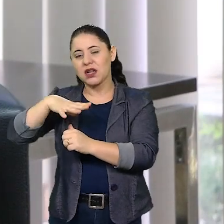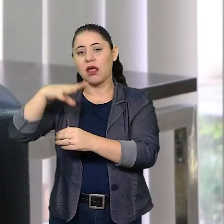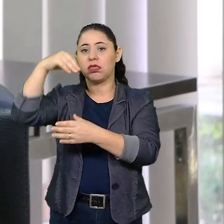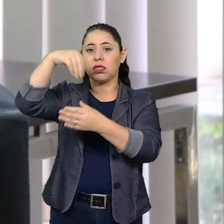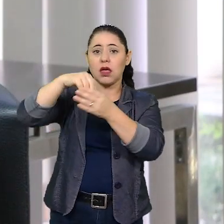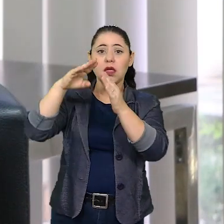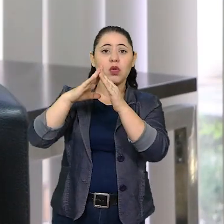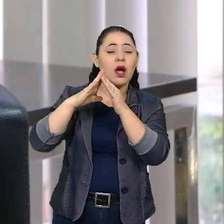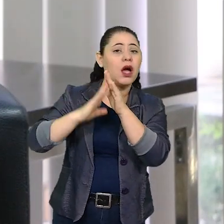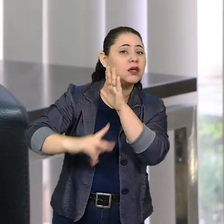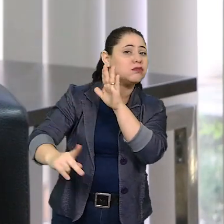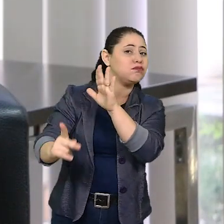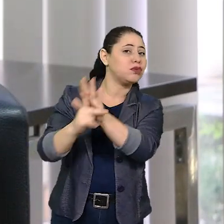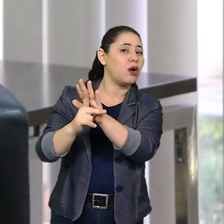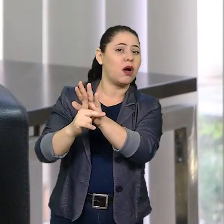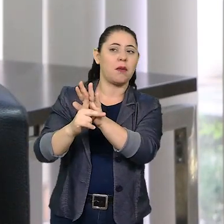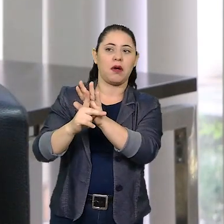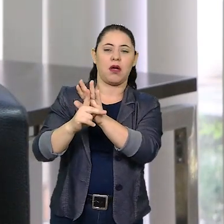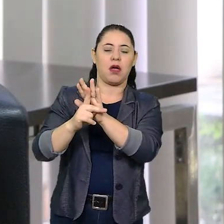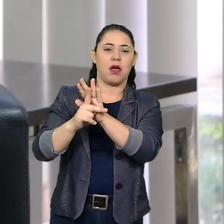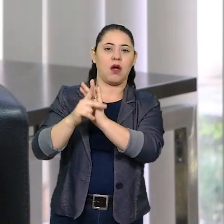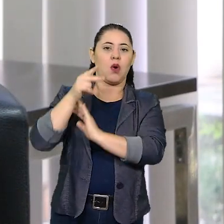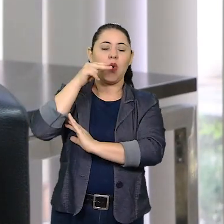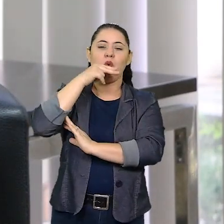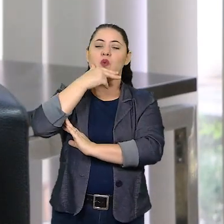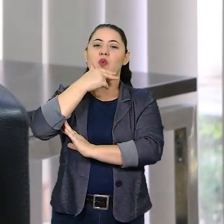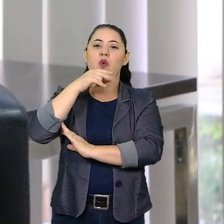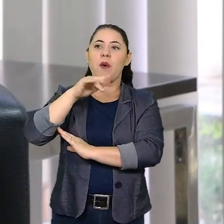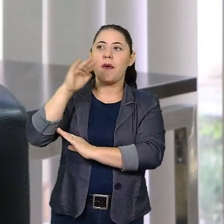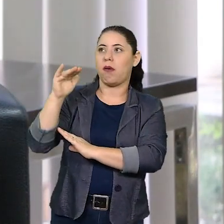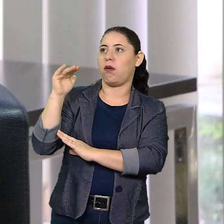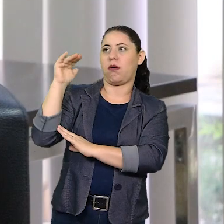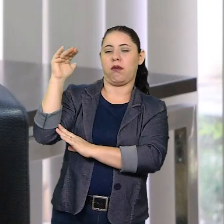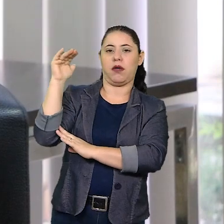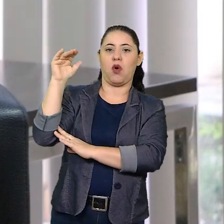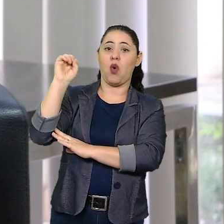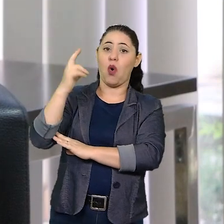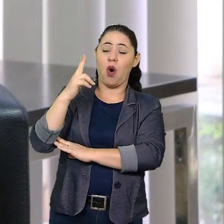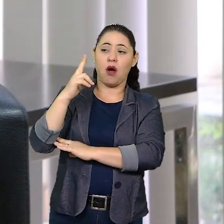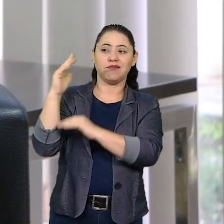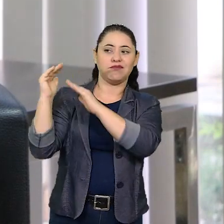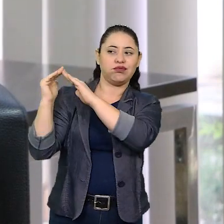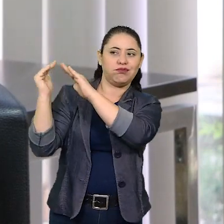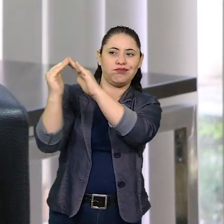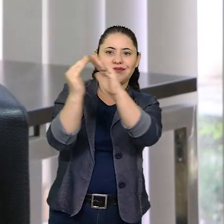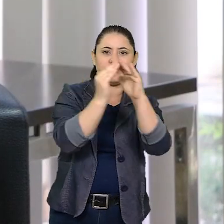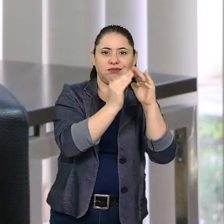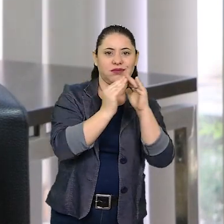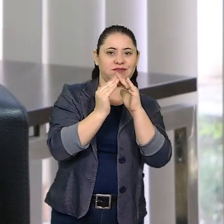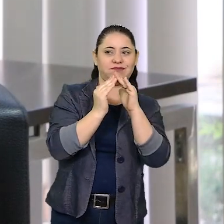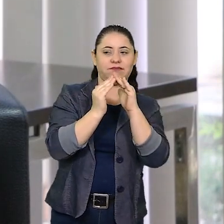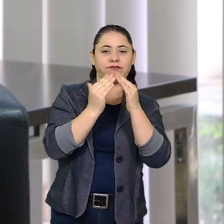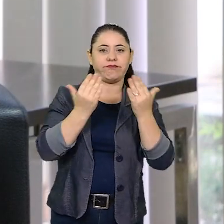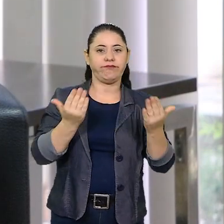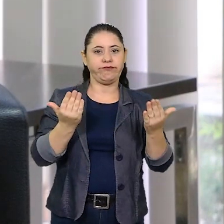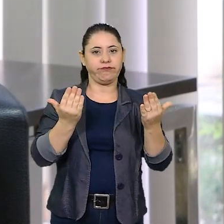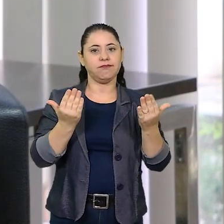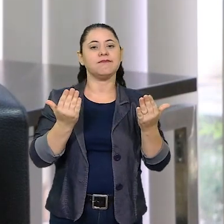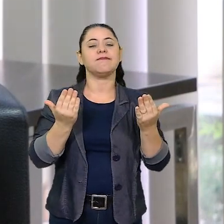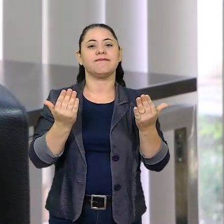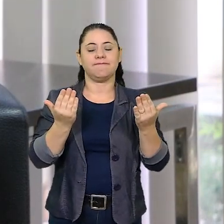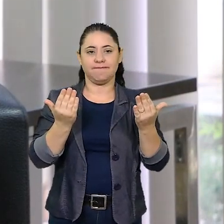violência ou dentro da própria casa, por um irmão mais velho, ou nas vizinhanças, né?